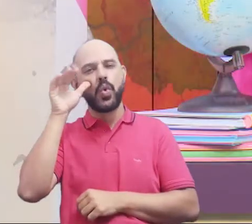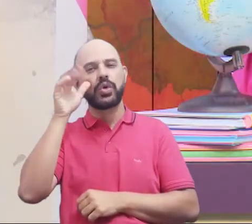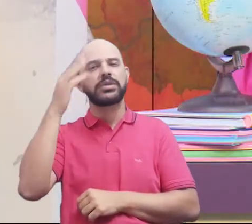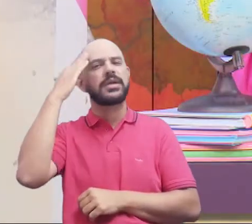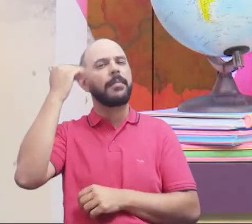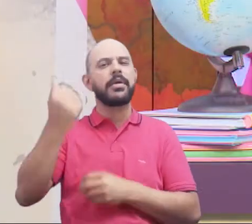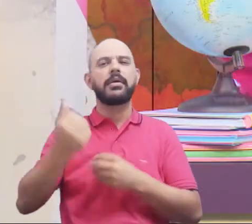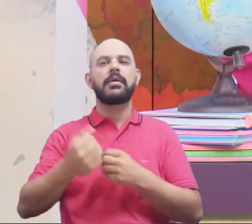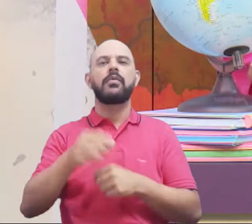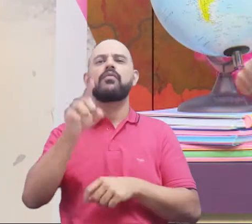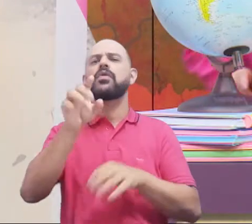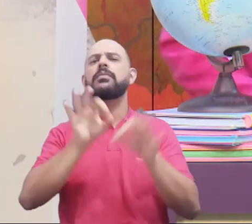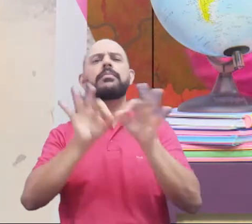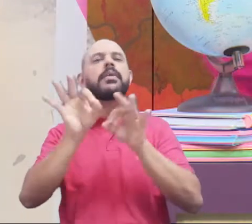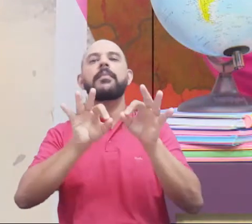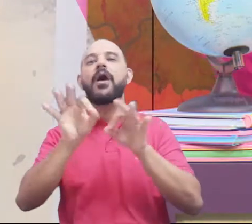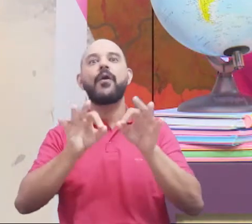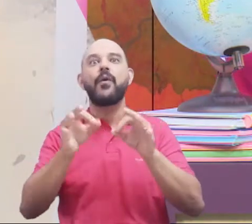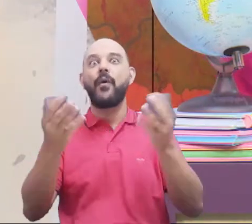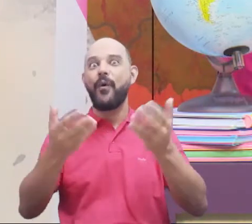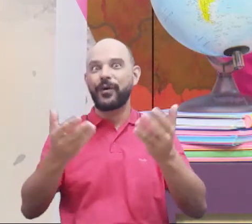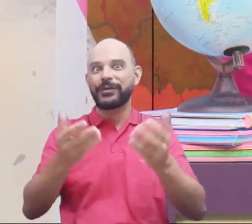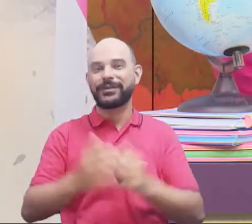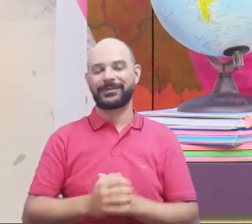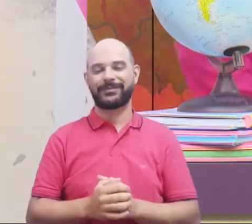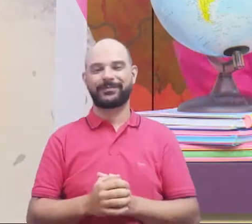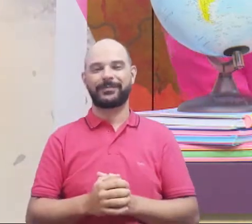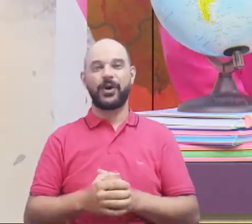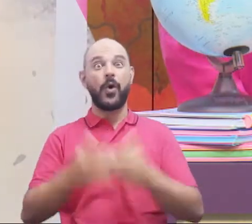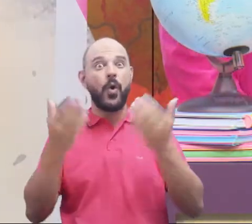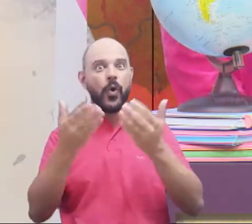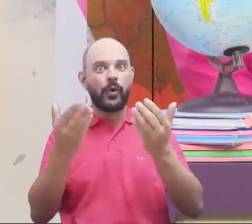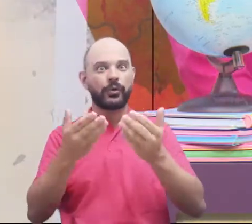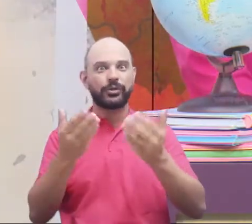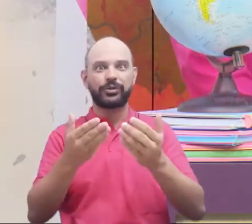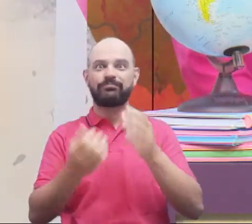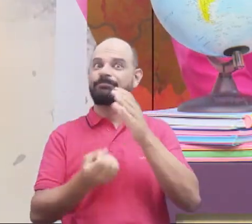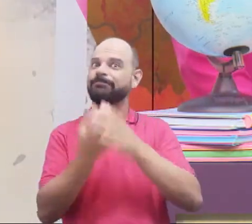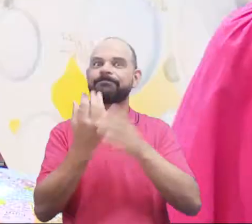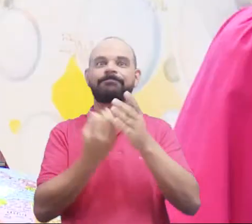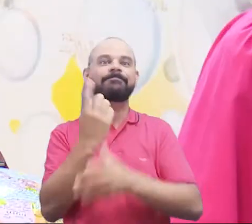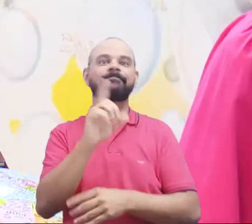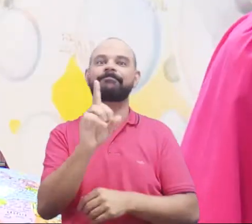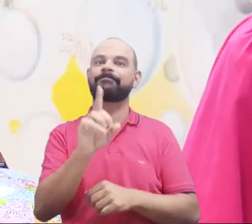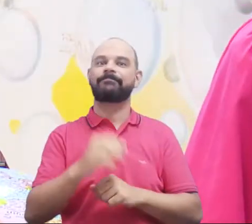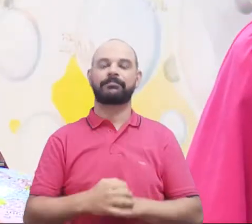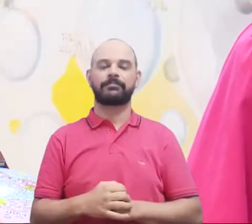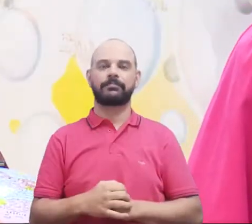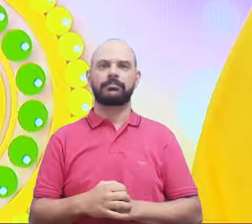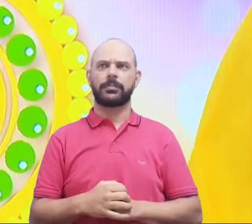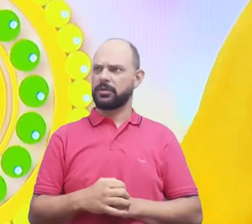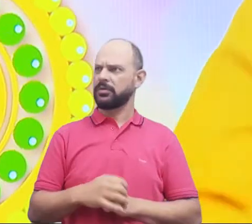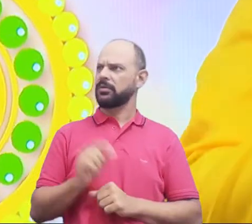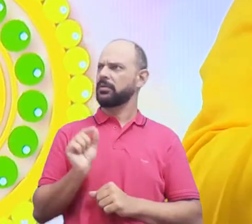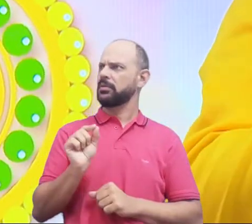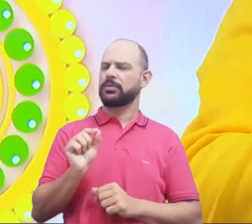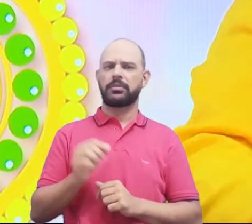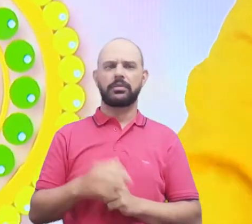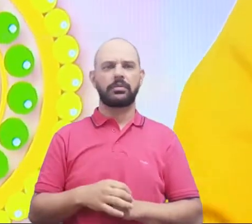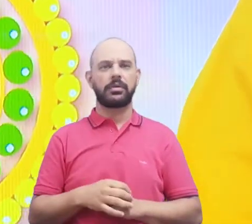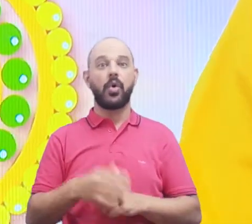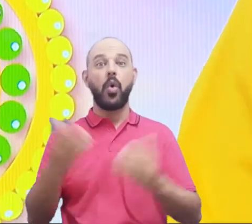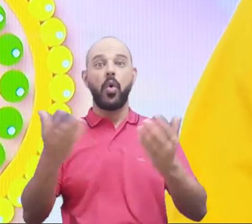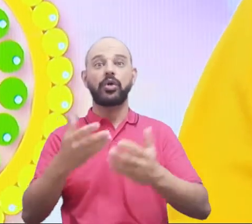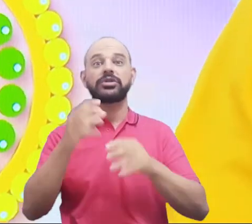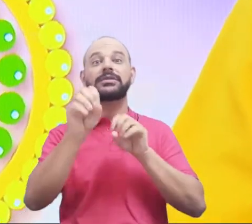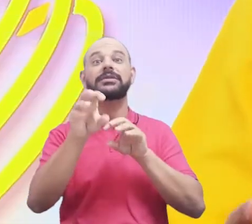curiosa para saber o que você preparou pra gente hoje. Hoje não vamos produzir. O quê? Hoje